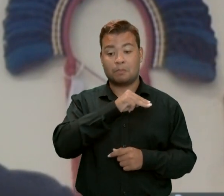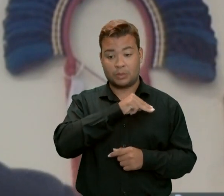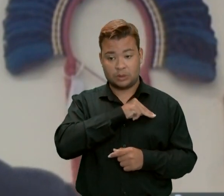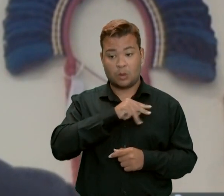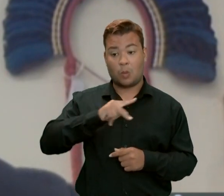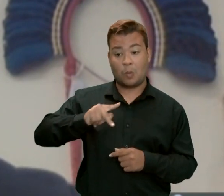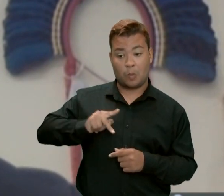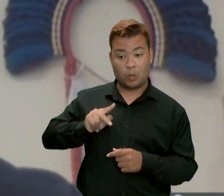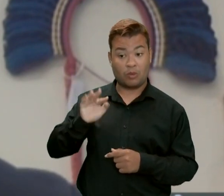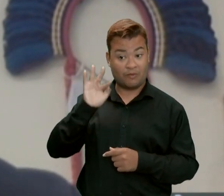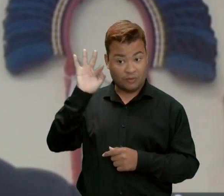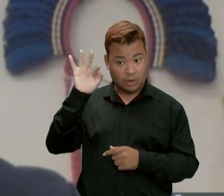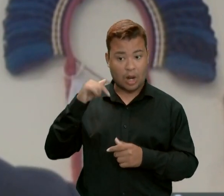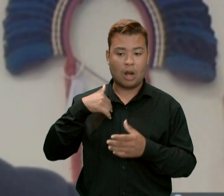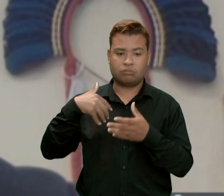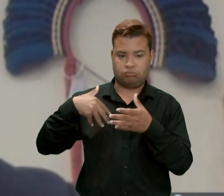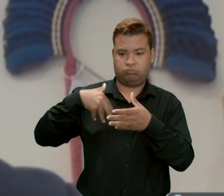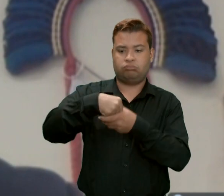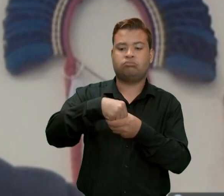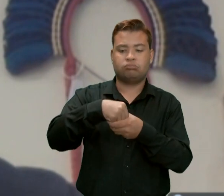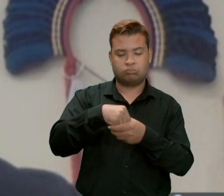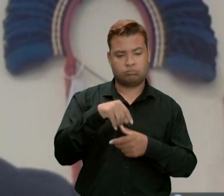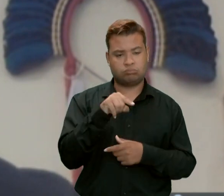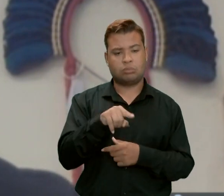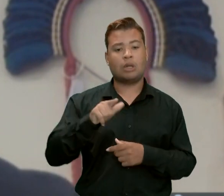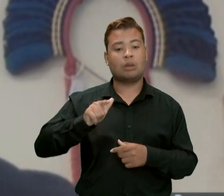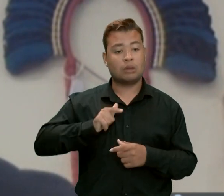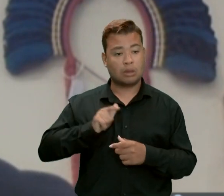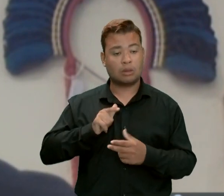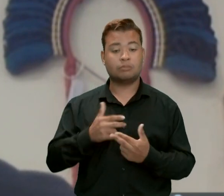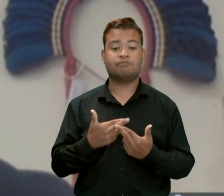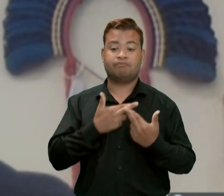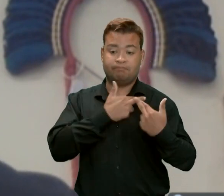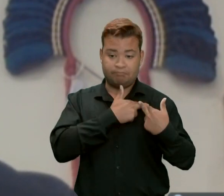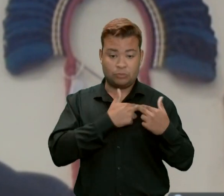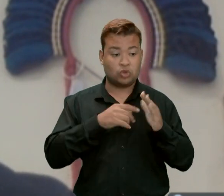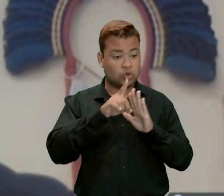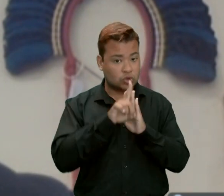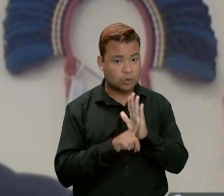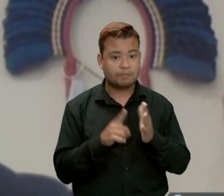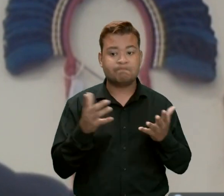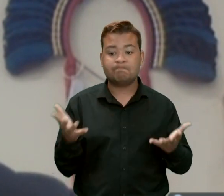parte, tem entre as suas atribuições exatamente a promoção desses direitos.